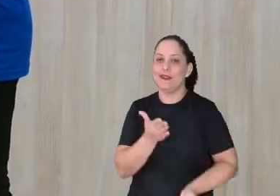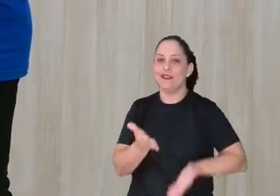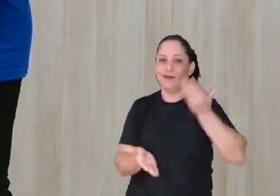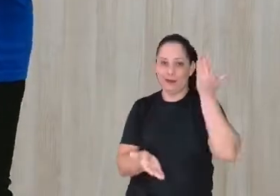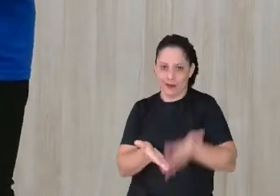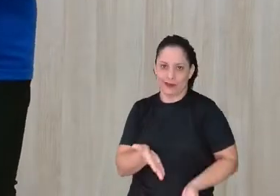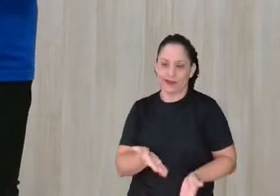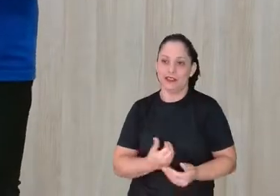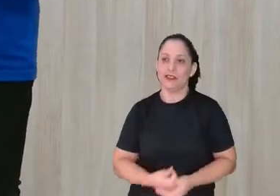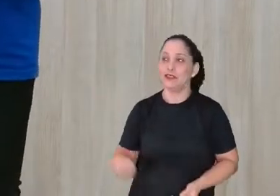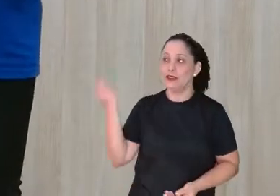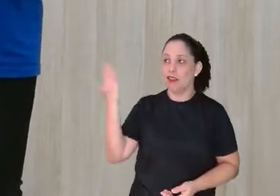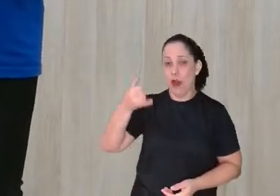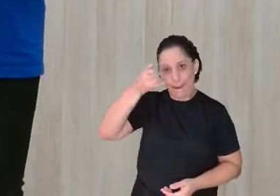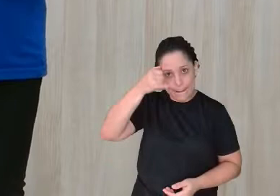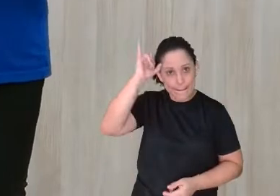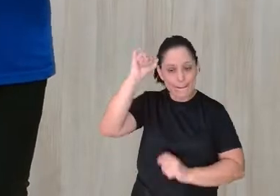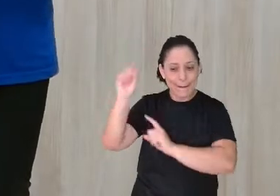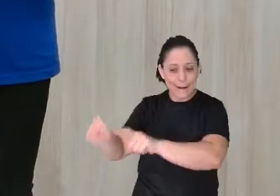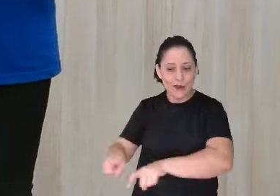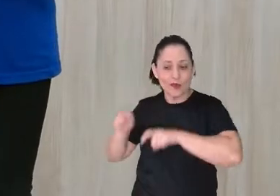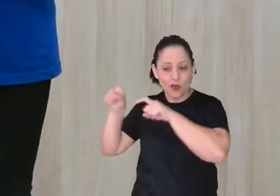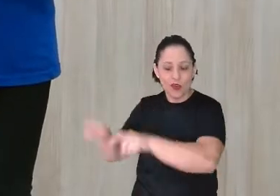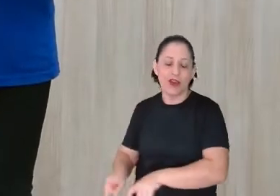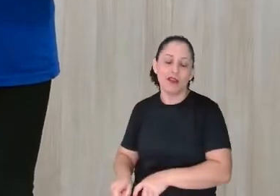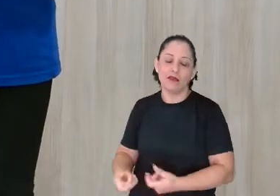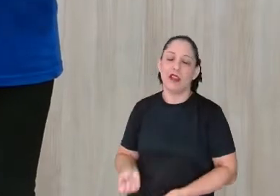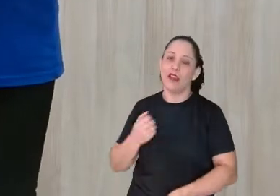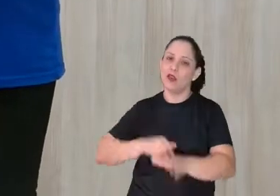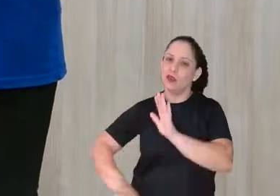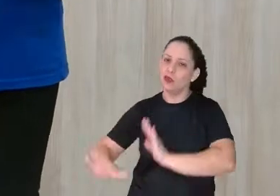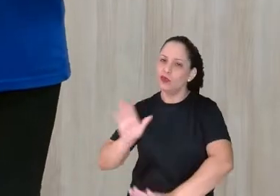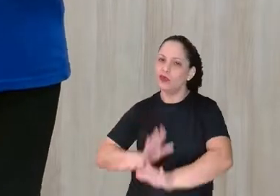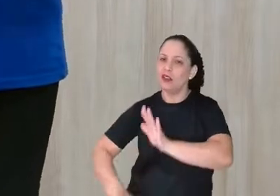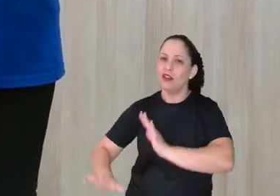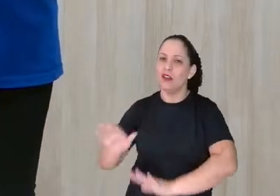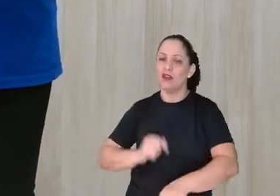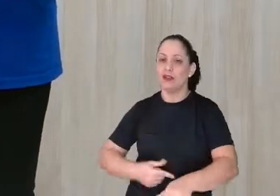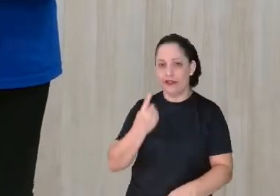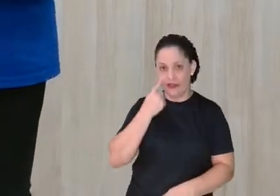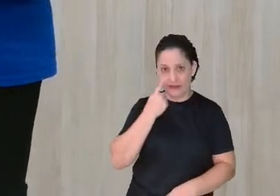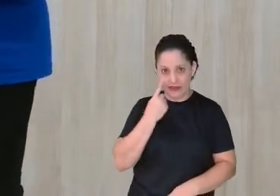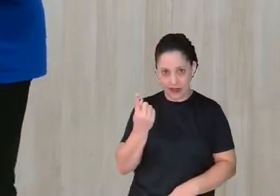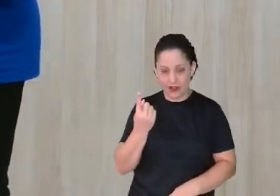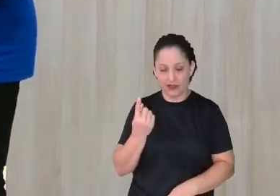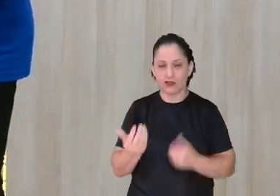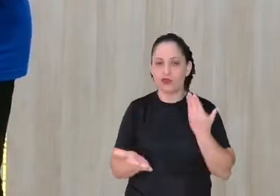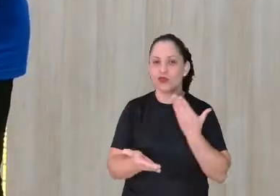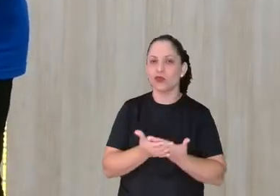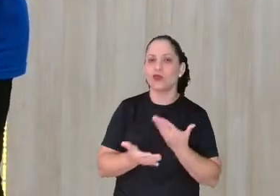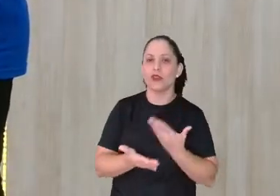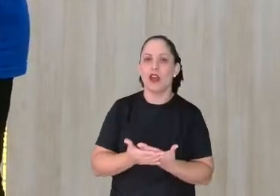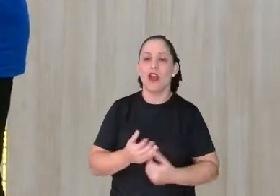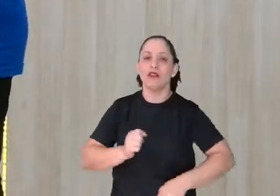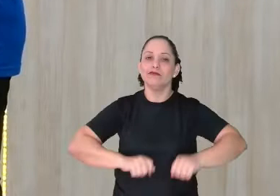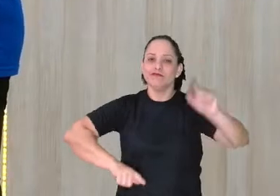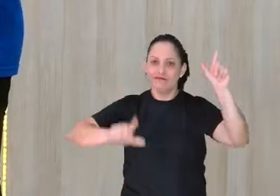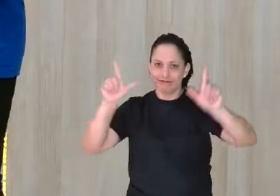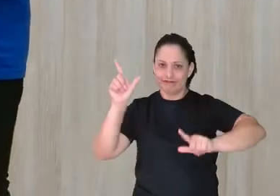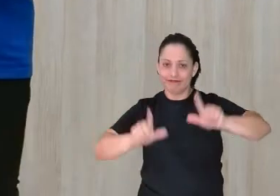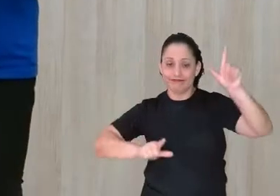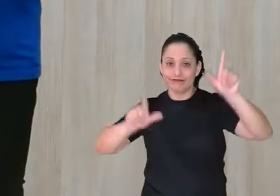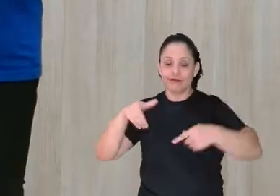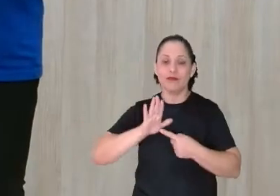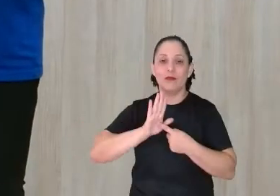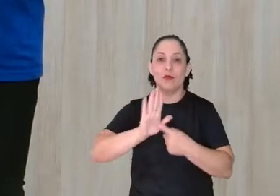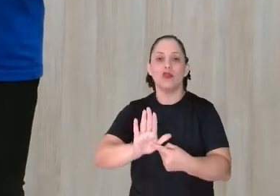a questão da pecuária, que a gente deve ver, acho que vocês estão vendo, né, em algumas TVs, a